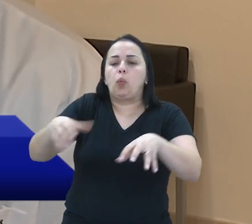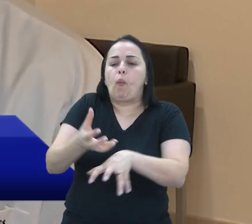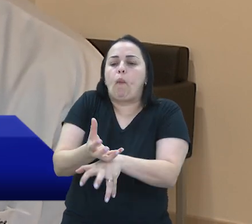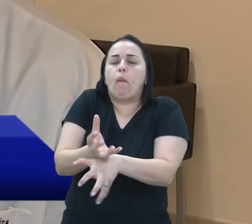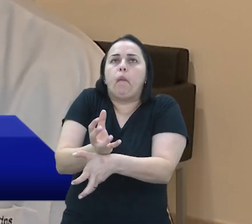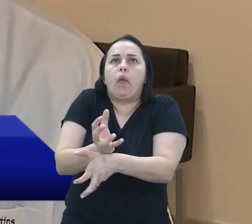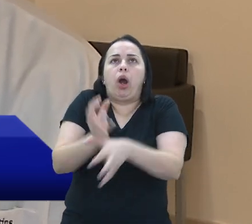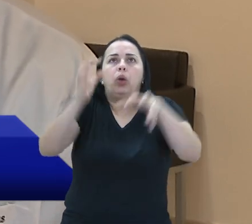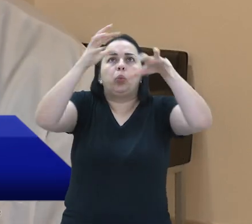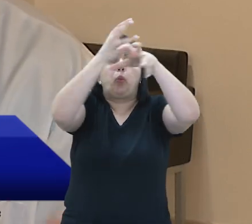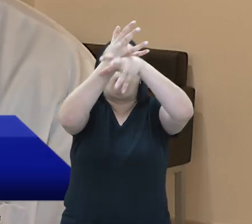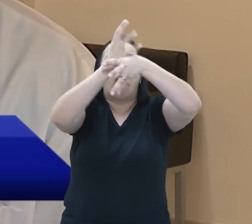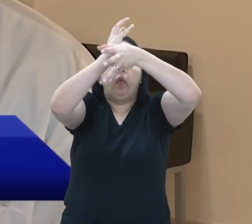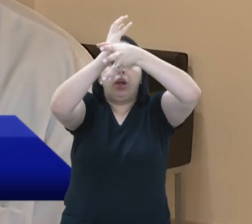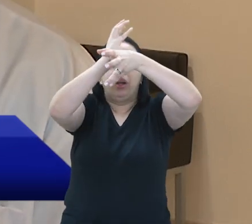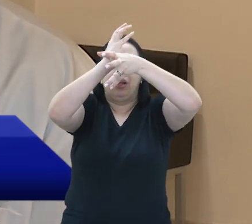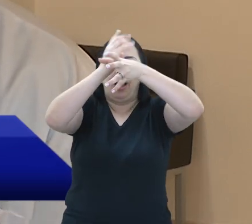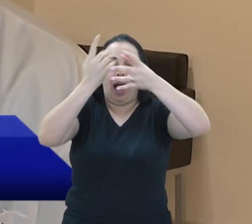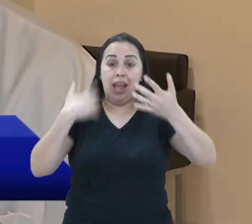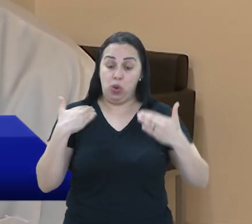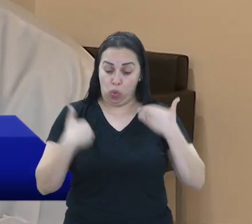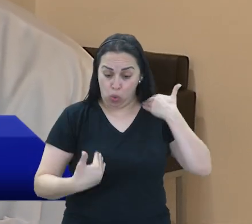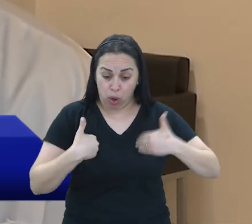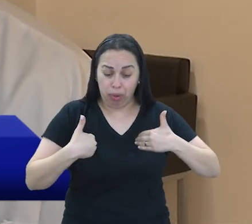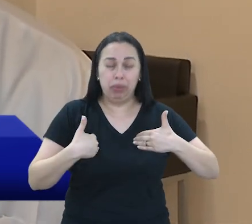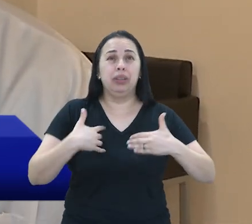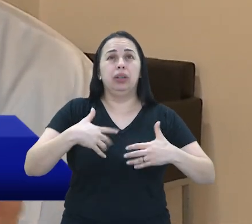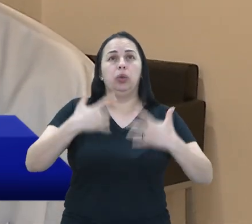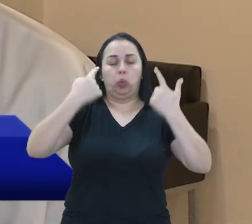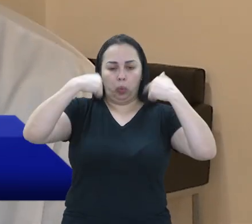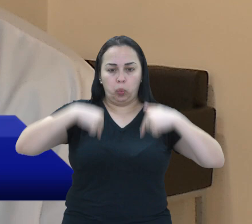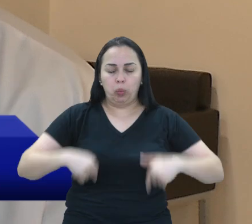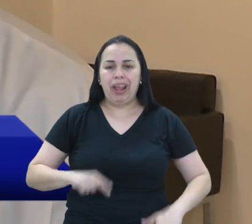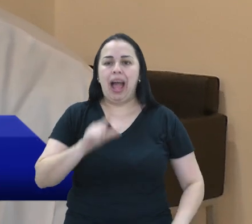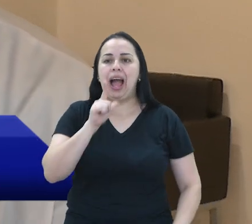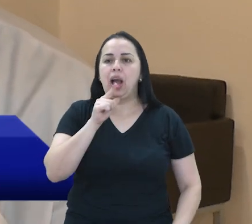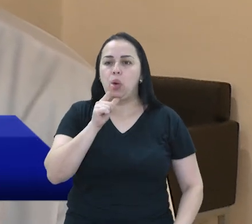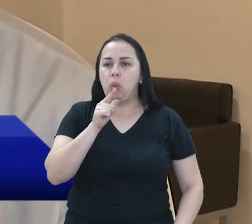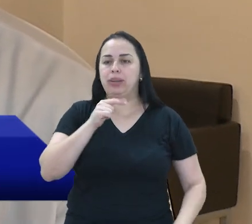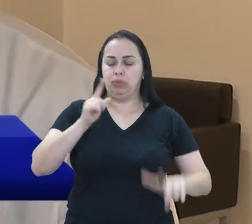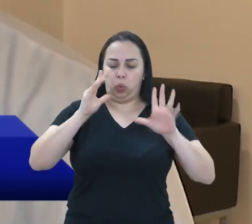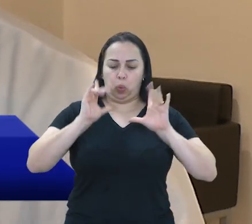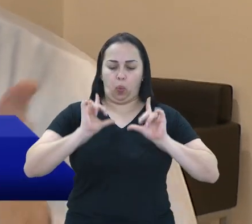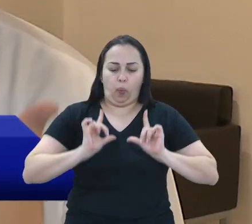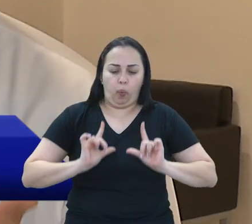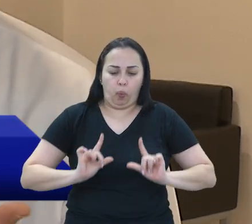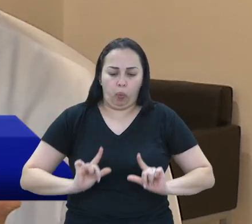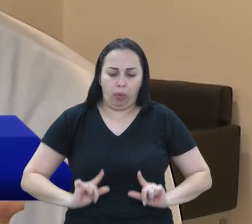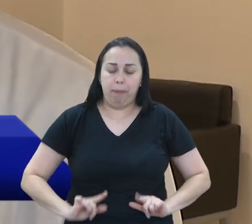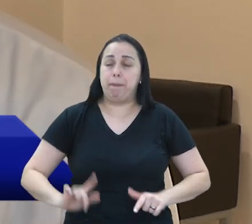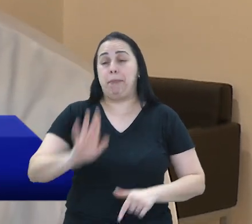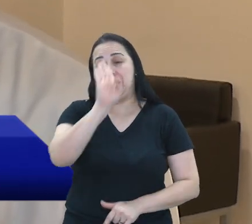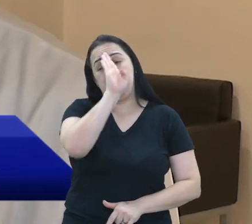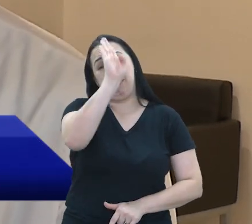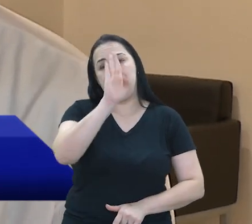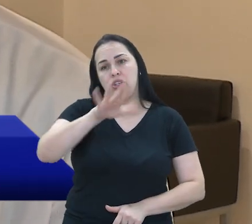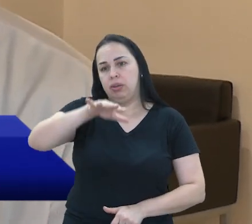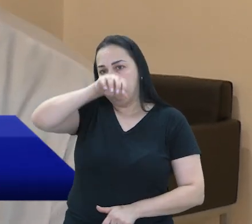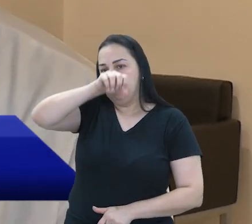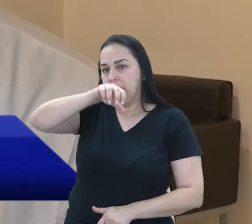Isso causa o quê? Uma desidratação, causa um ressecamento em todo o corpo, principalmente nas vias aéreas até o pulmão. E